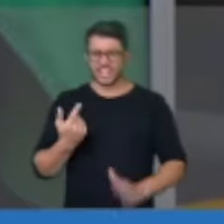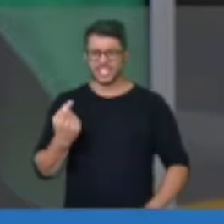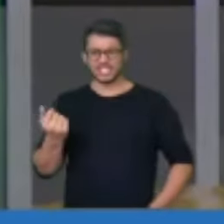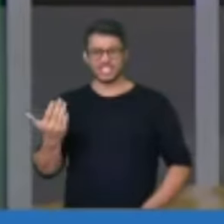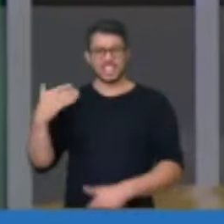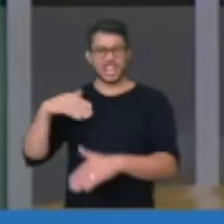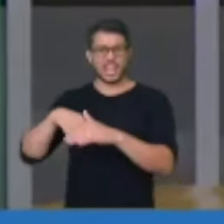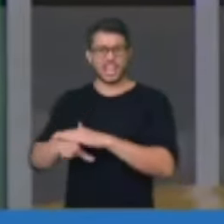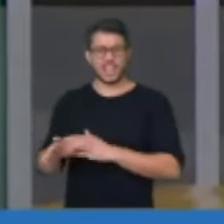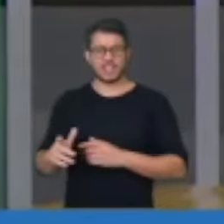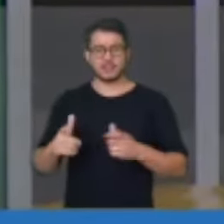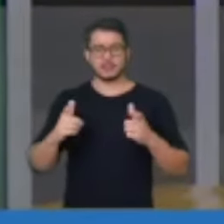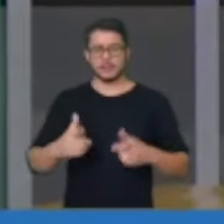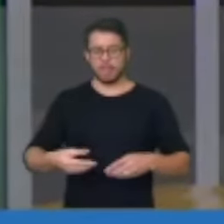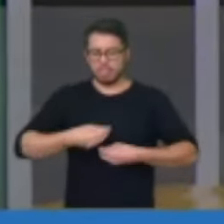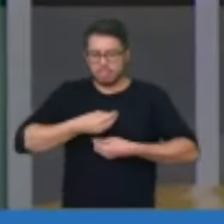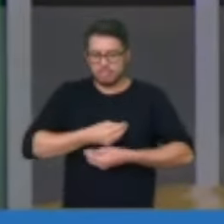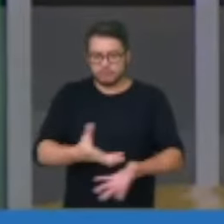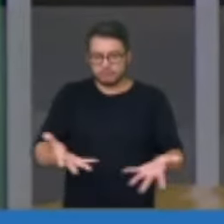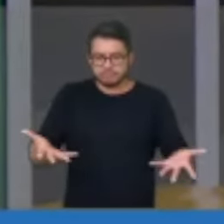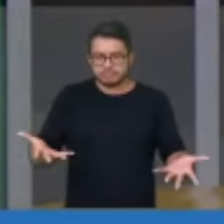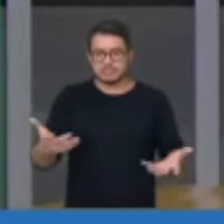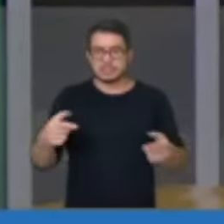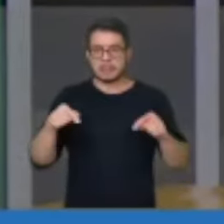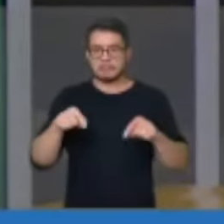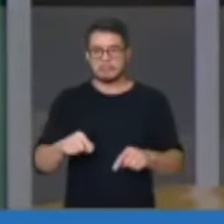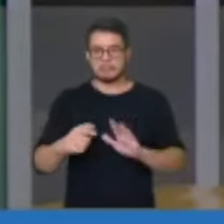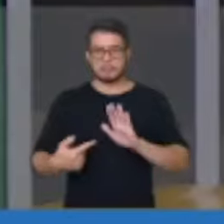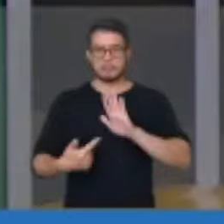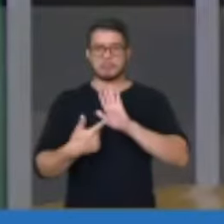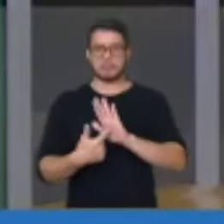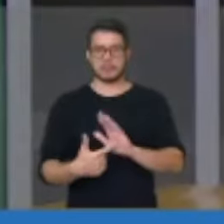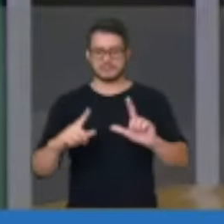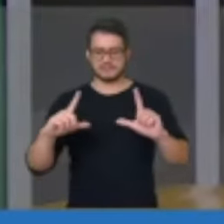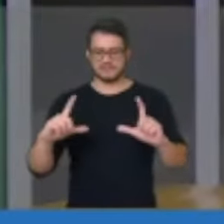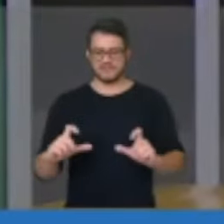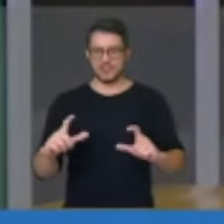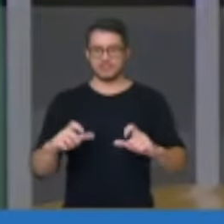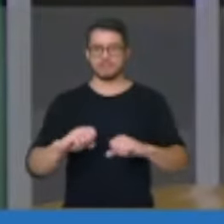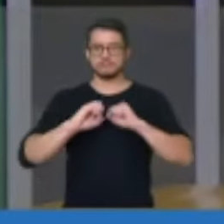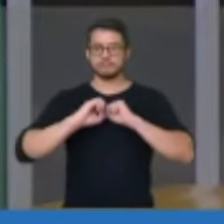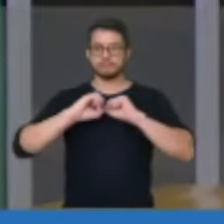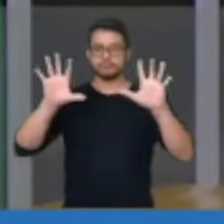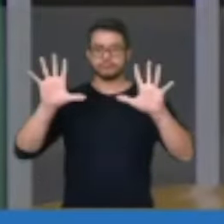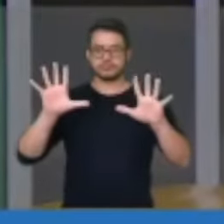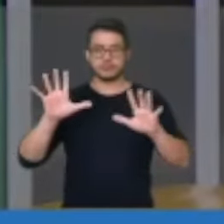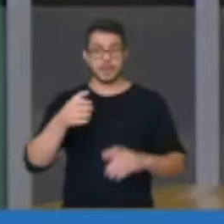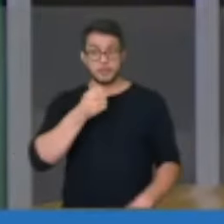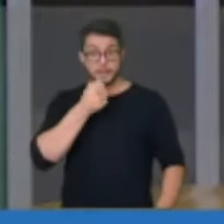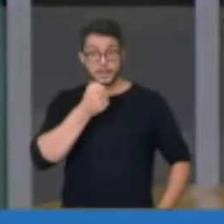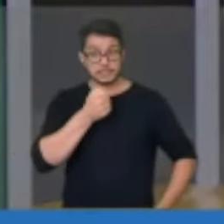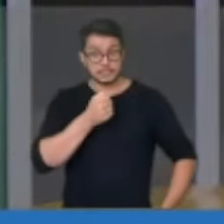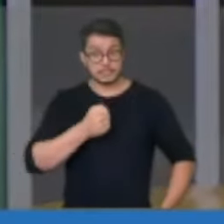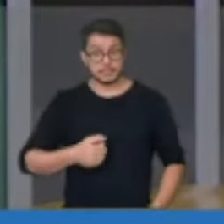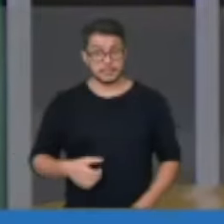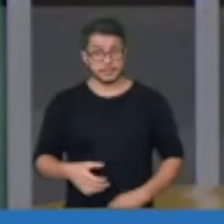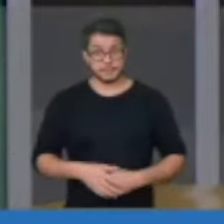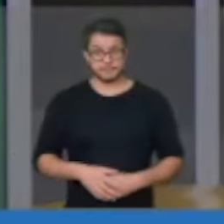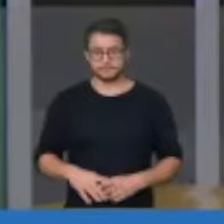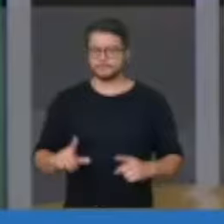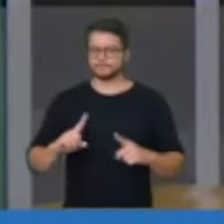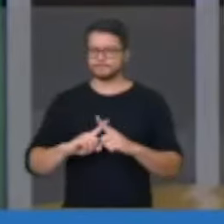anos, esparrama no chão, coloca a insígnia da Polícia Federal e tira uma foto e sai na imprensa. Agora, sabe qual que é a parte